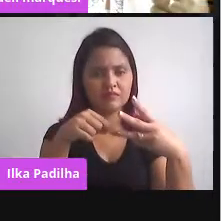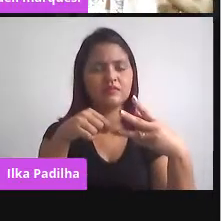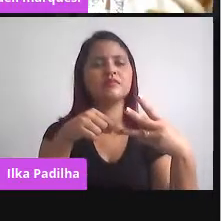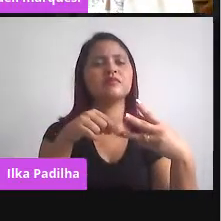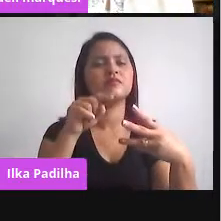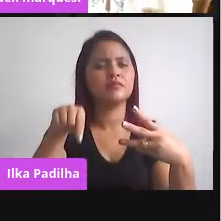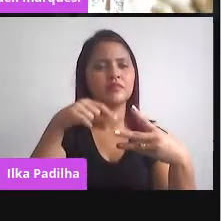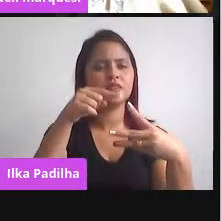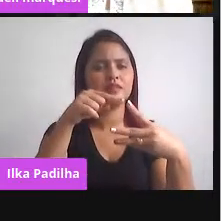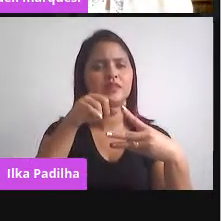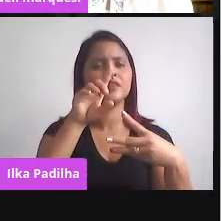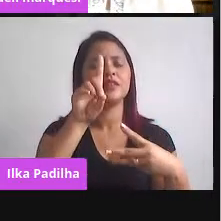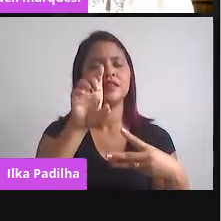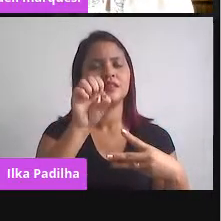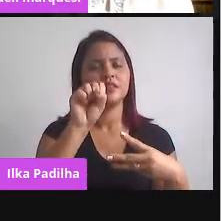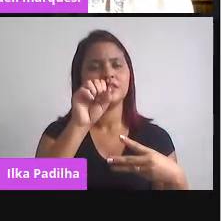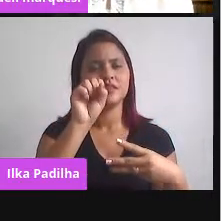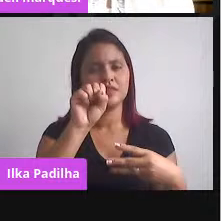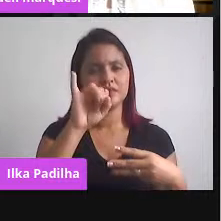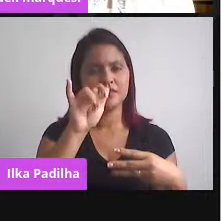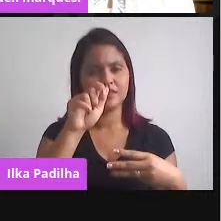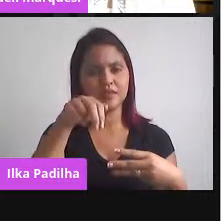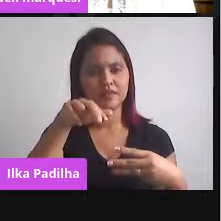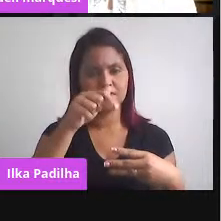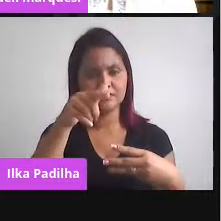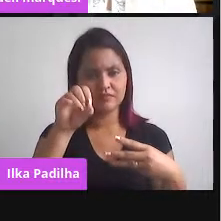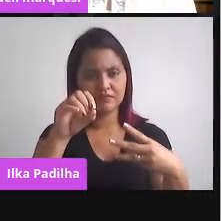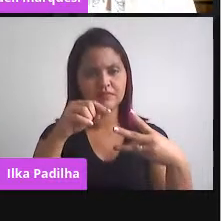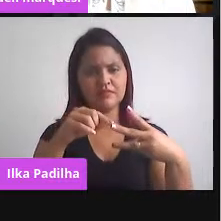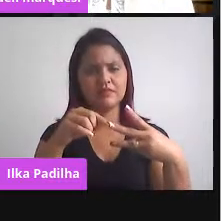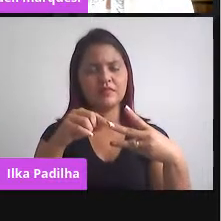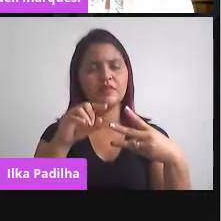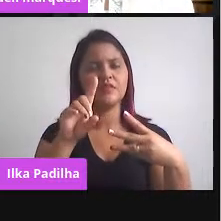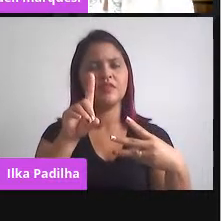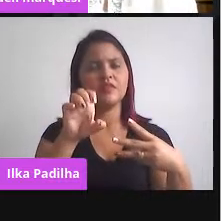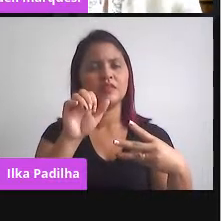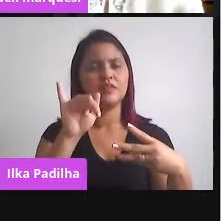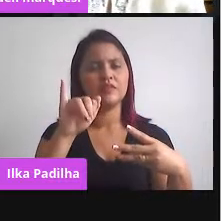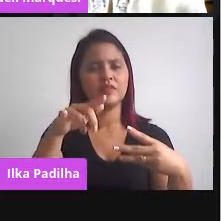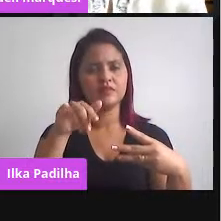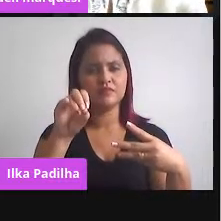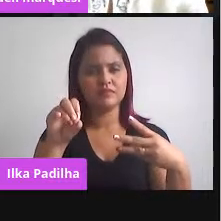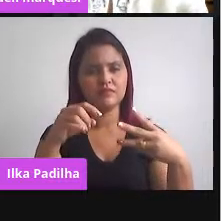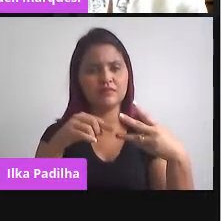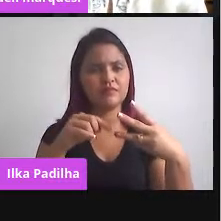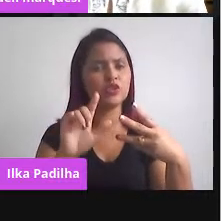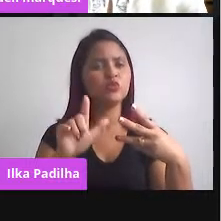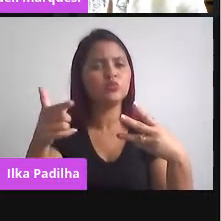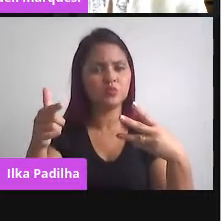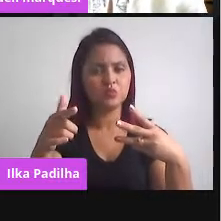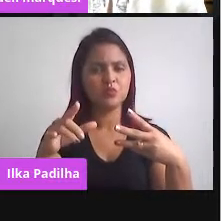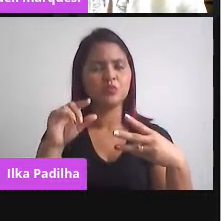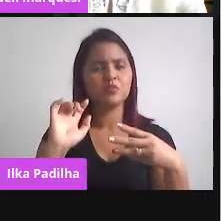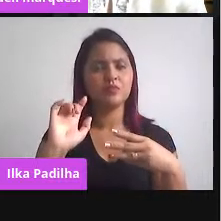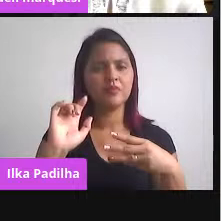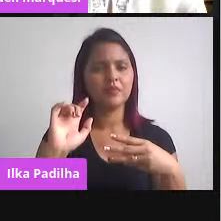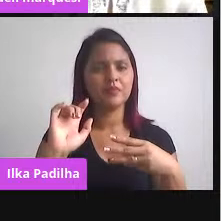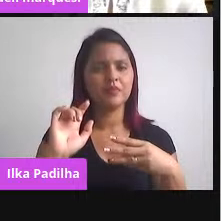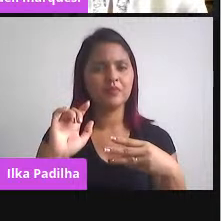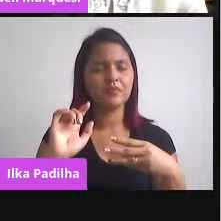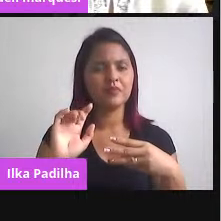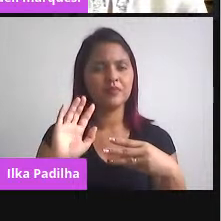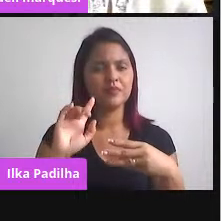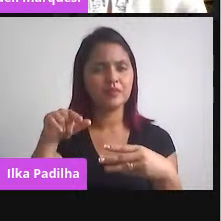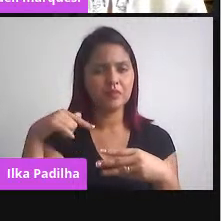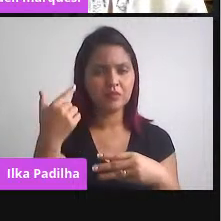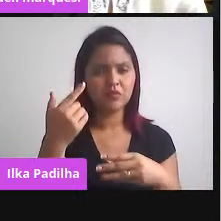designação, definição e individuação. E que, na verdade, depois, quando eu aprofundei nos estudos de